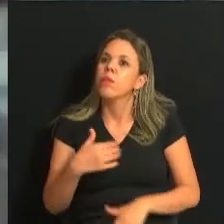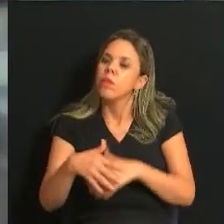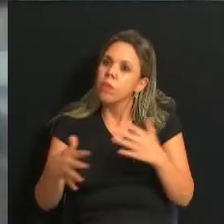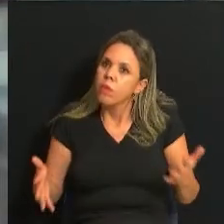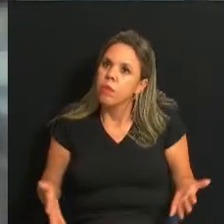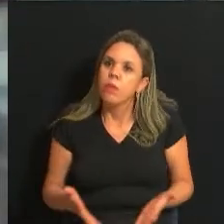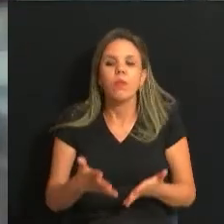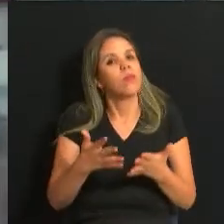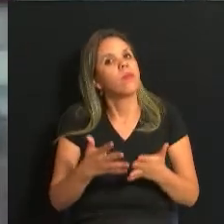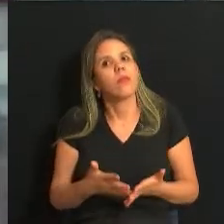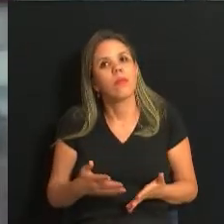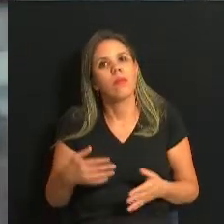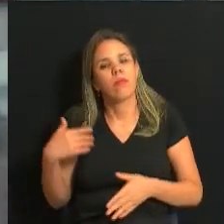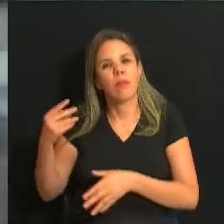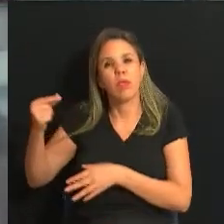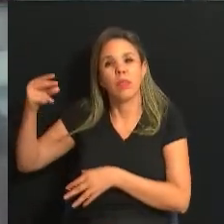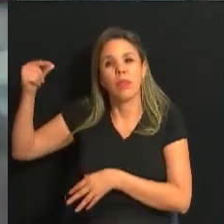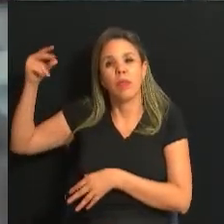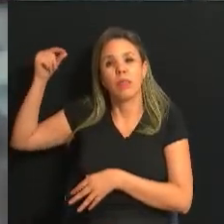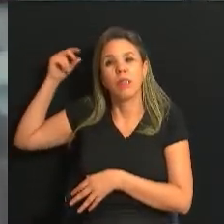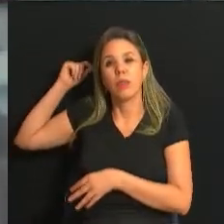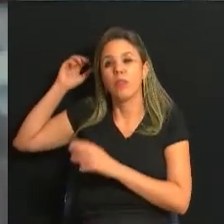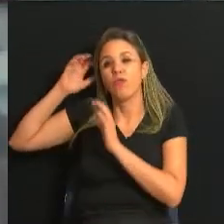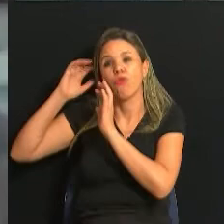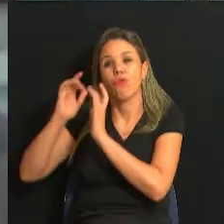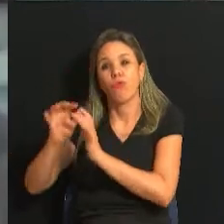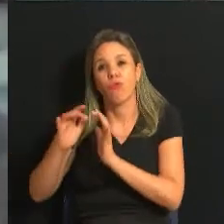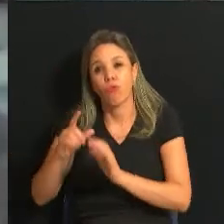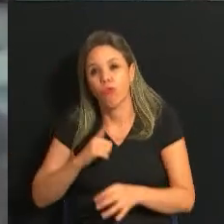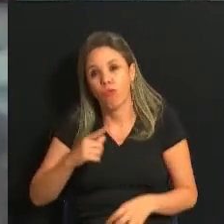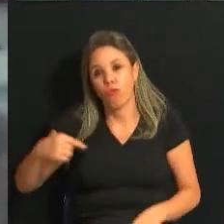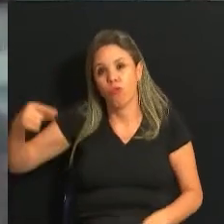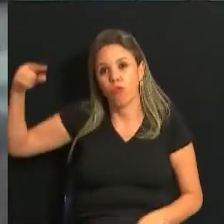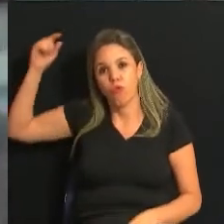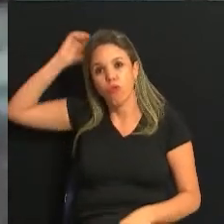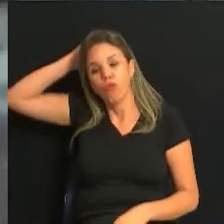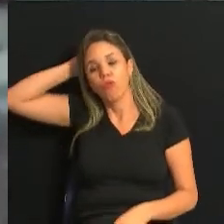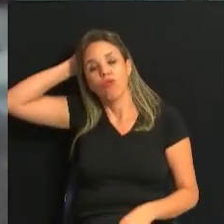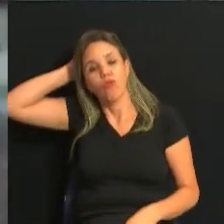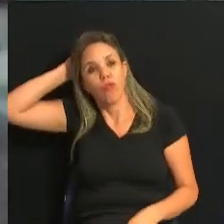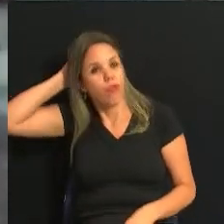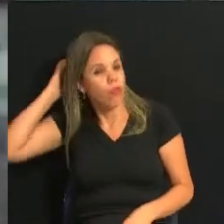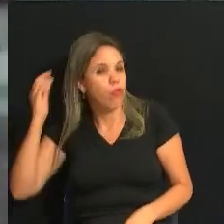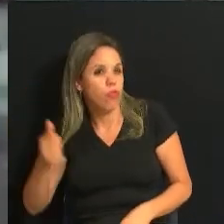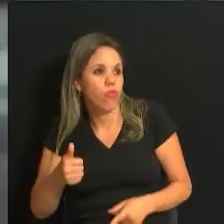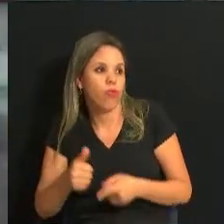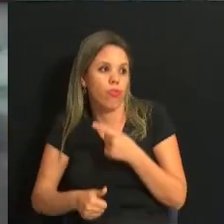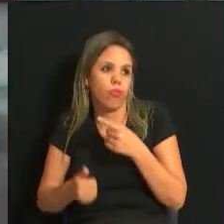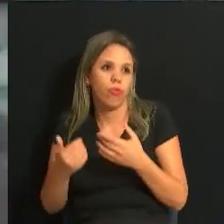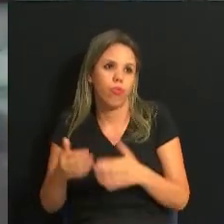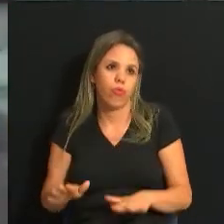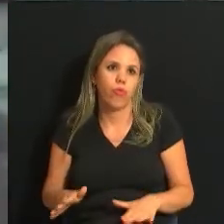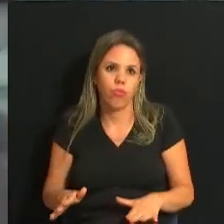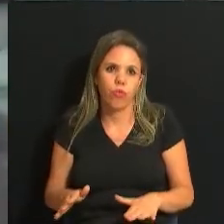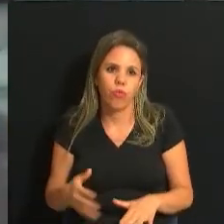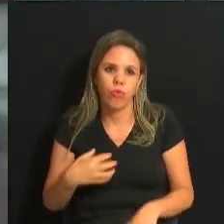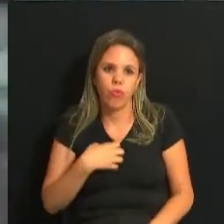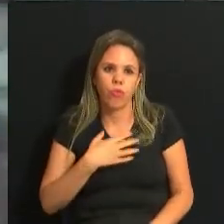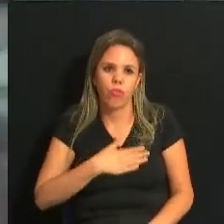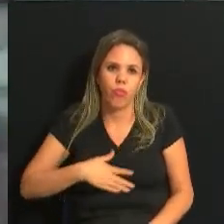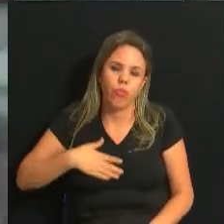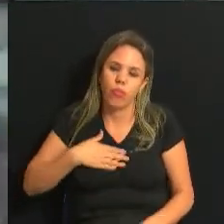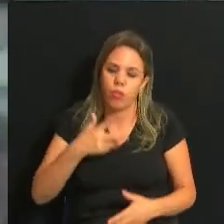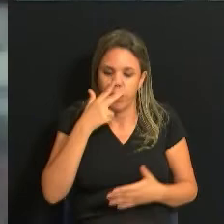muito primitivas do meu cérebro, que eu tinha como o primeiro gatilho, a sensação do colo da